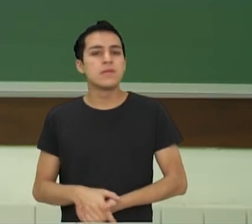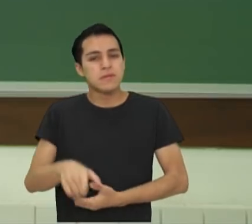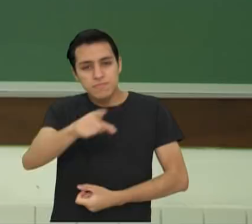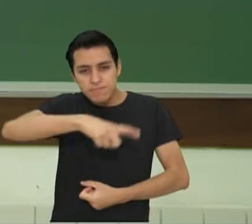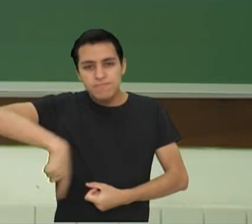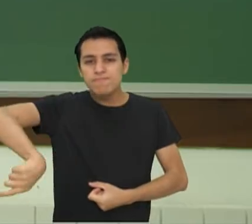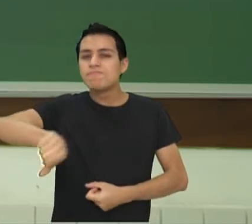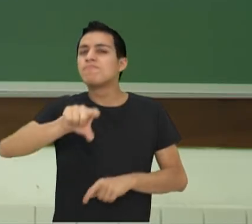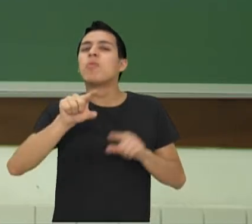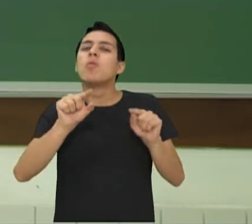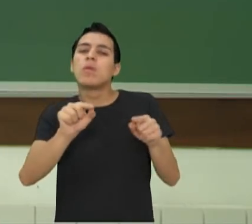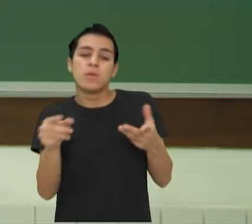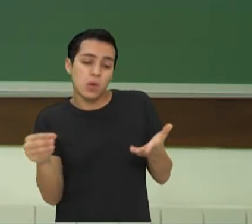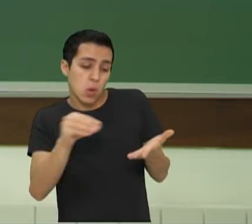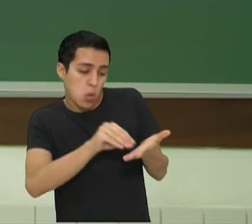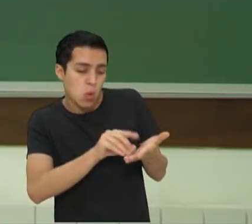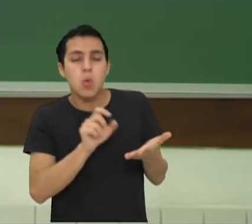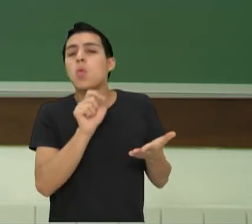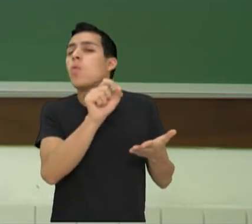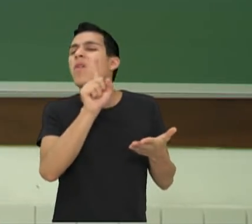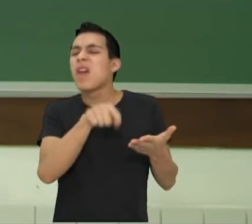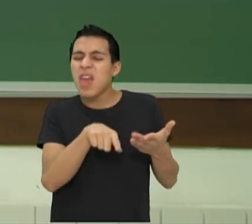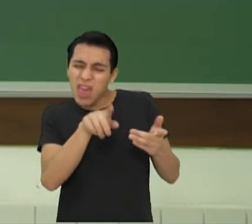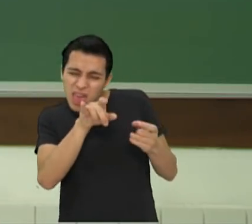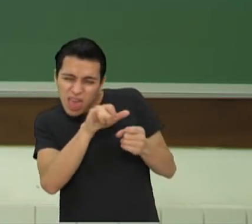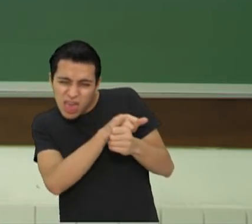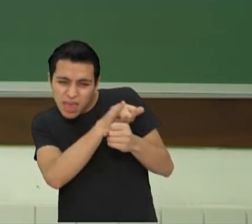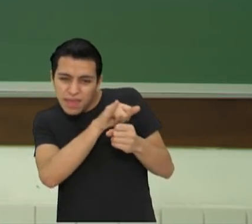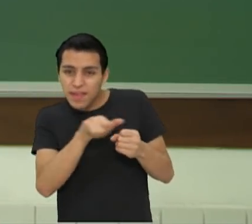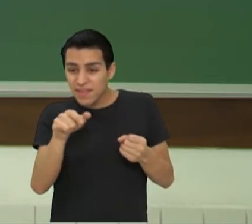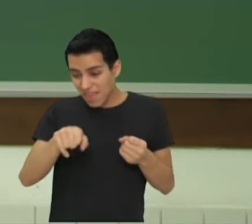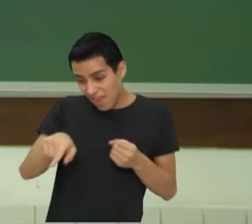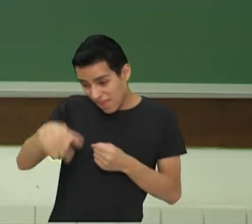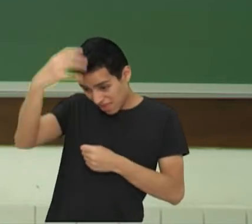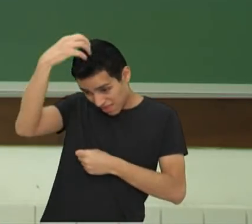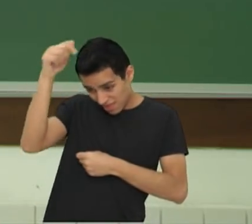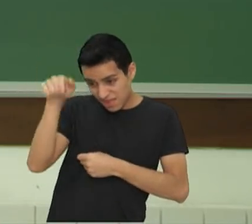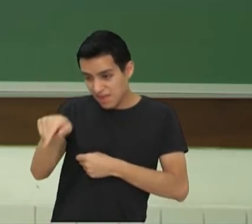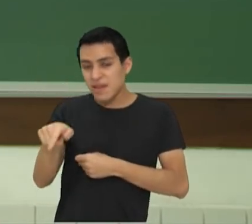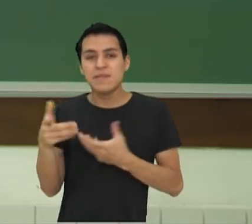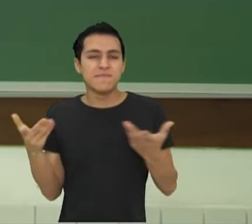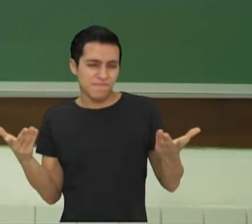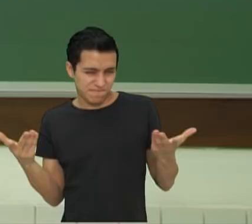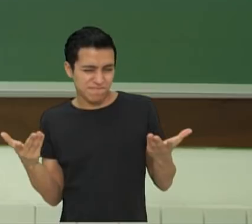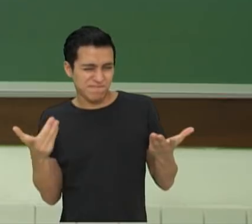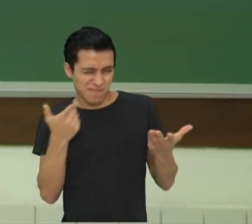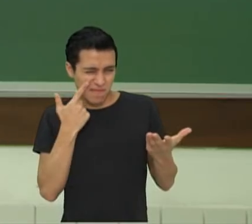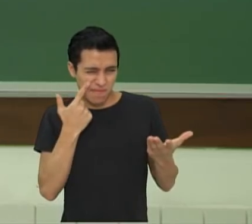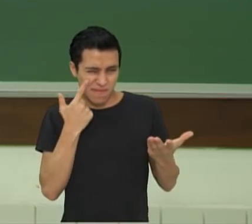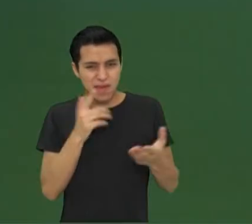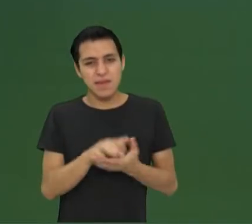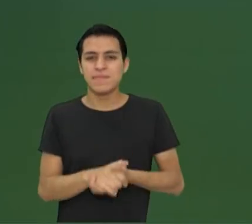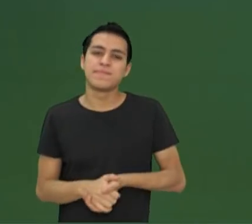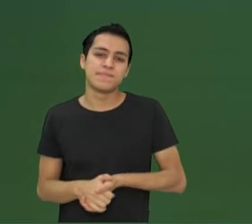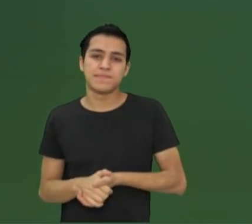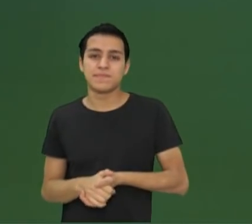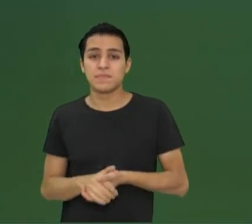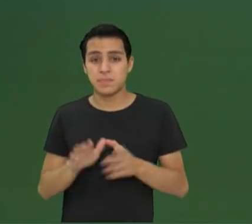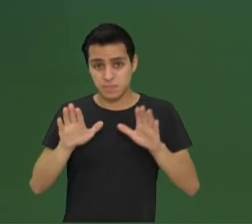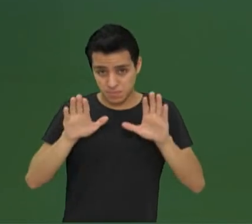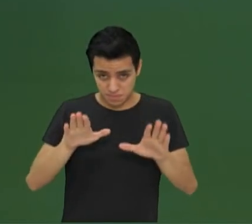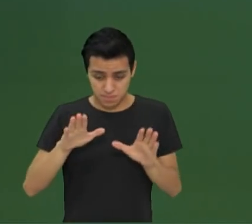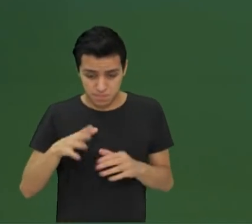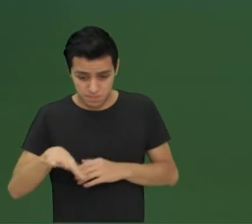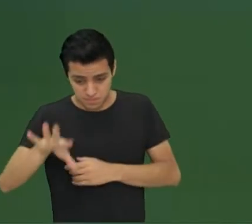Pessoal, então o que vocês colocaram aí como fuga desse rei nessa questão aí? Vamos ver? Então aqui, ó, o